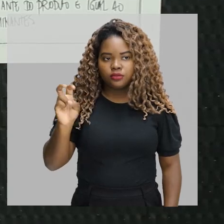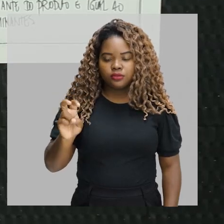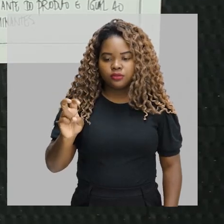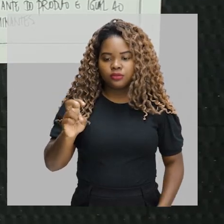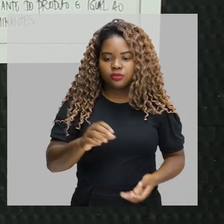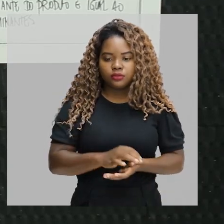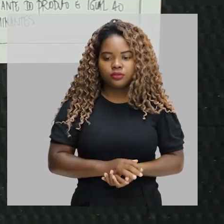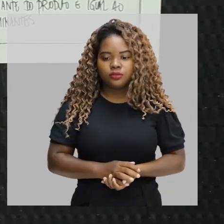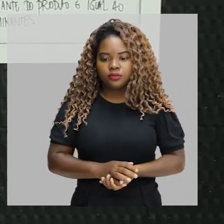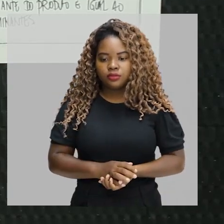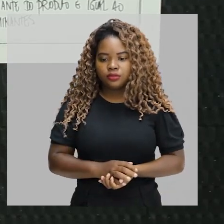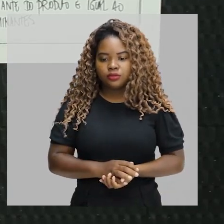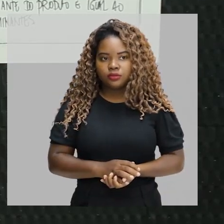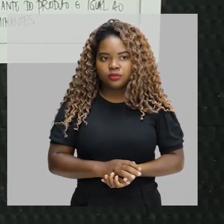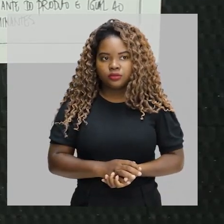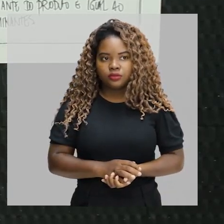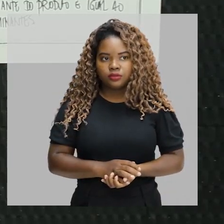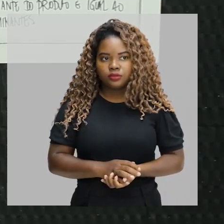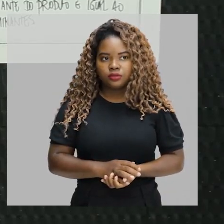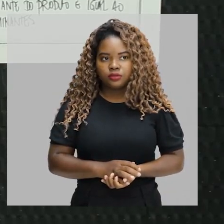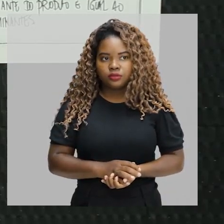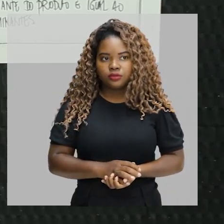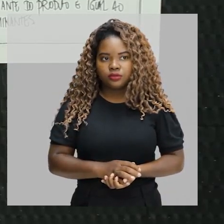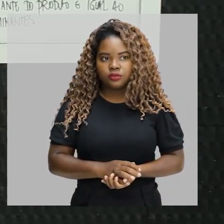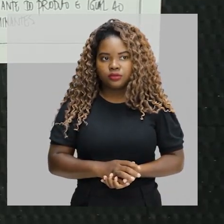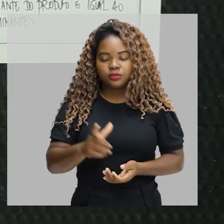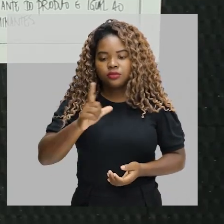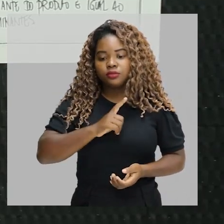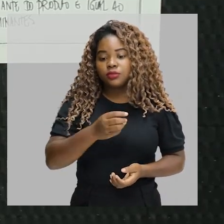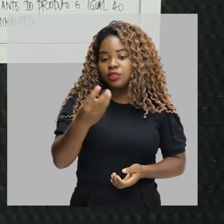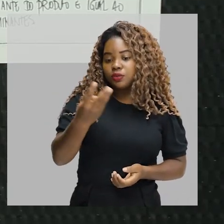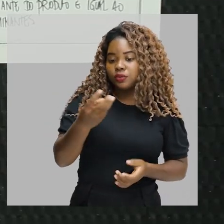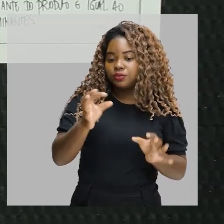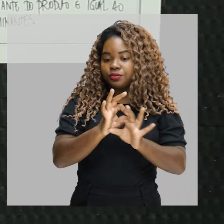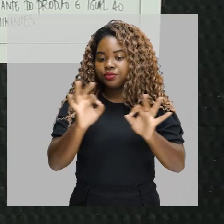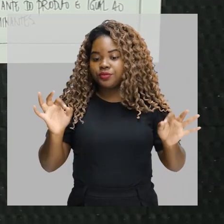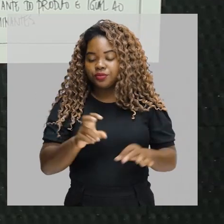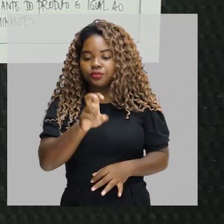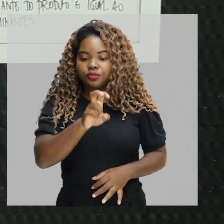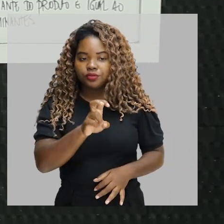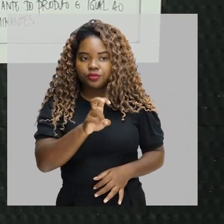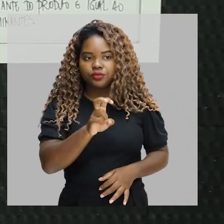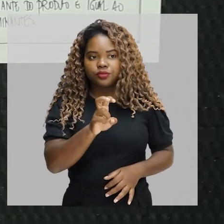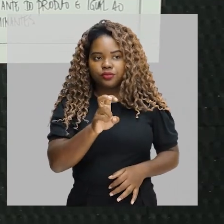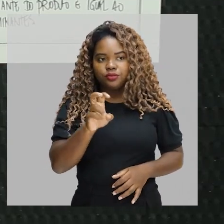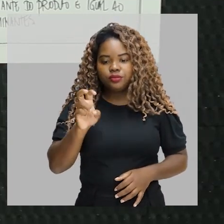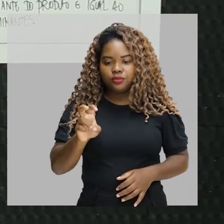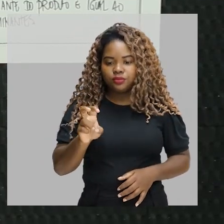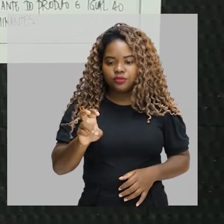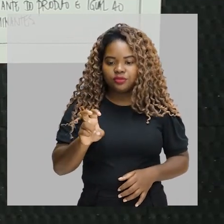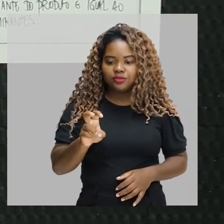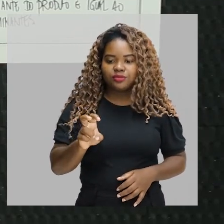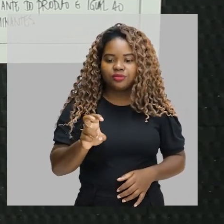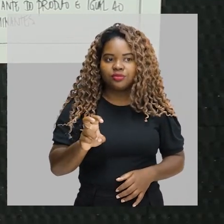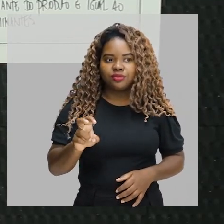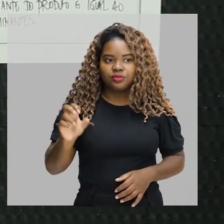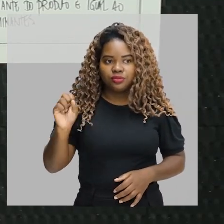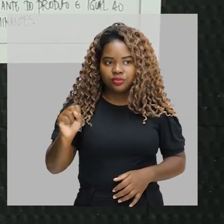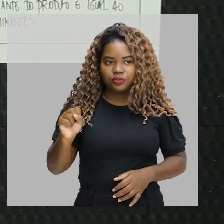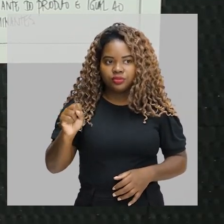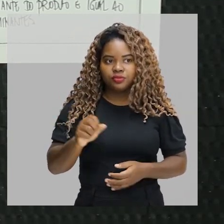5. Certo? E eu tenho aqui uma terceira linha, 5, 5 e